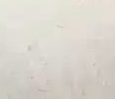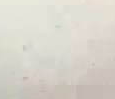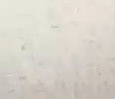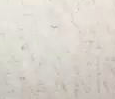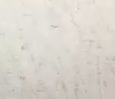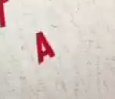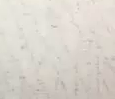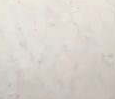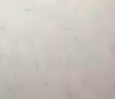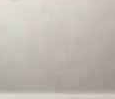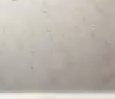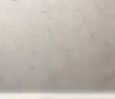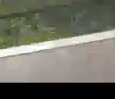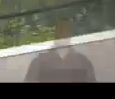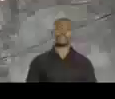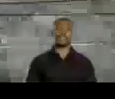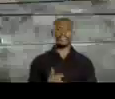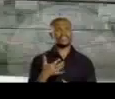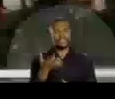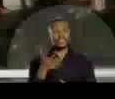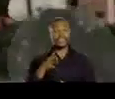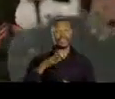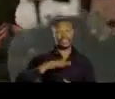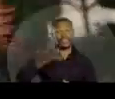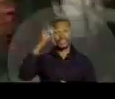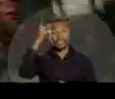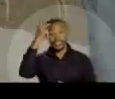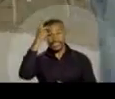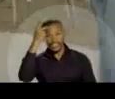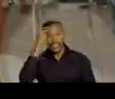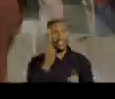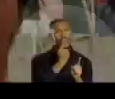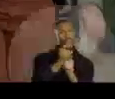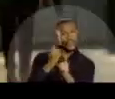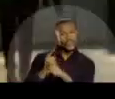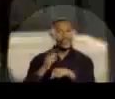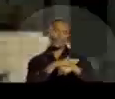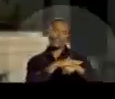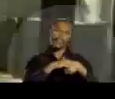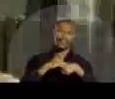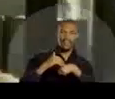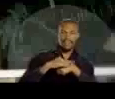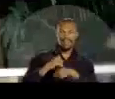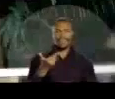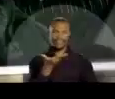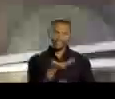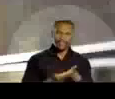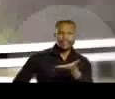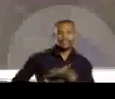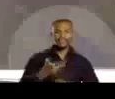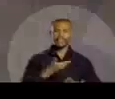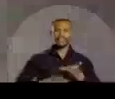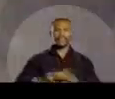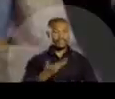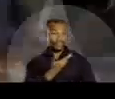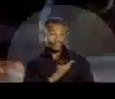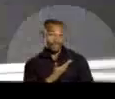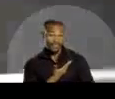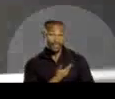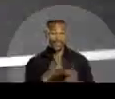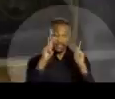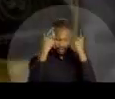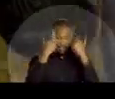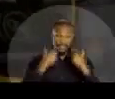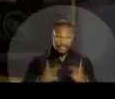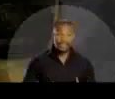Esse é diferente, esse faz. Ah, tá, de prefeito bom. Esse é diferente, esse faz. Ah, tá, de